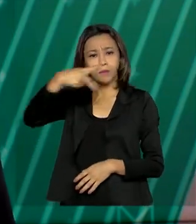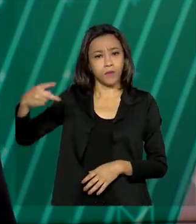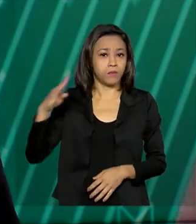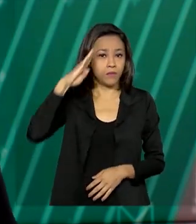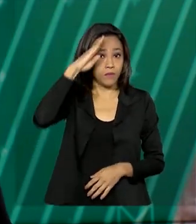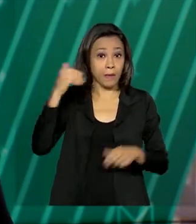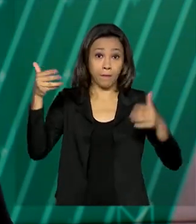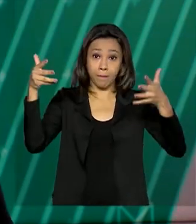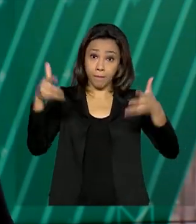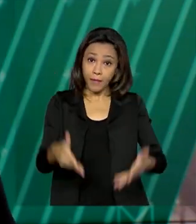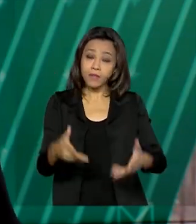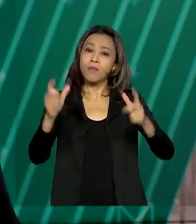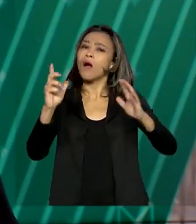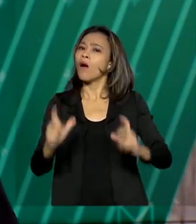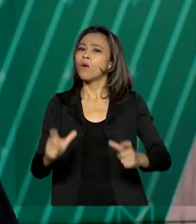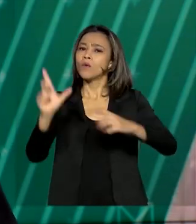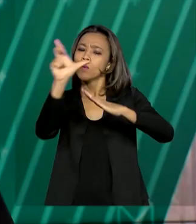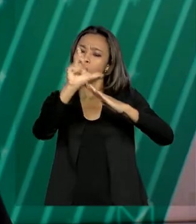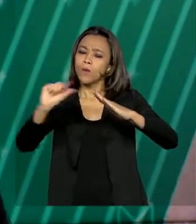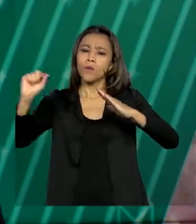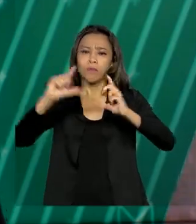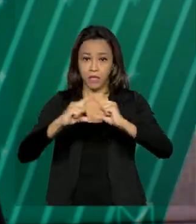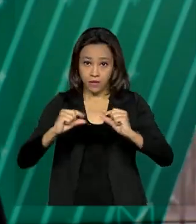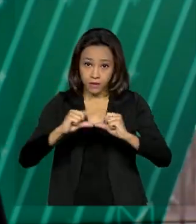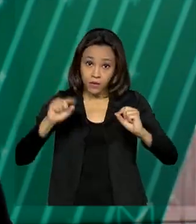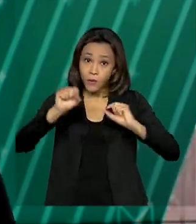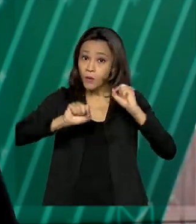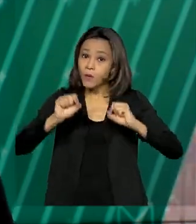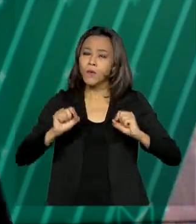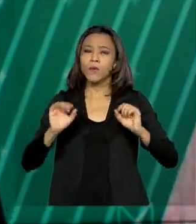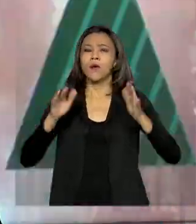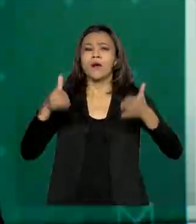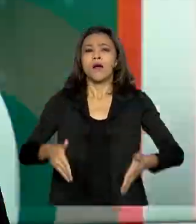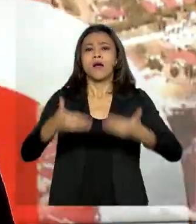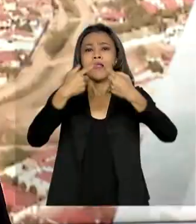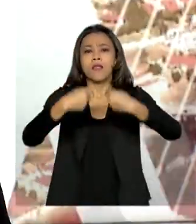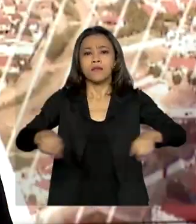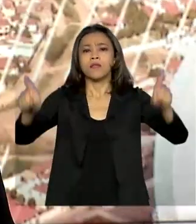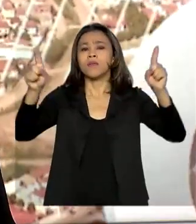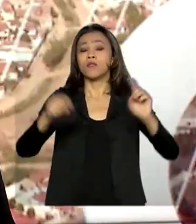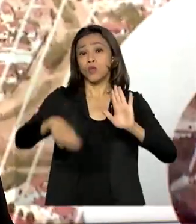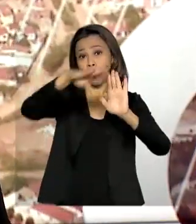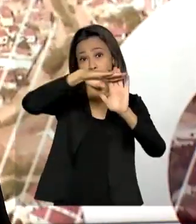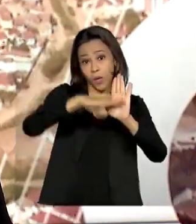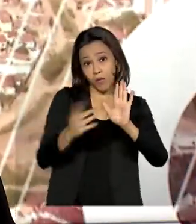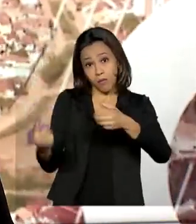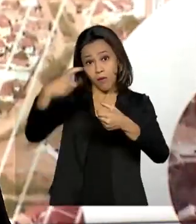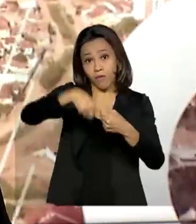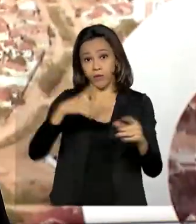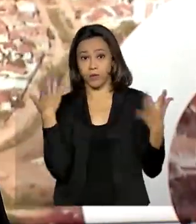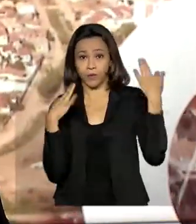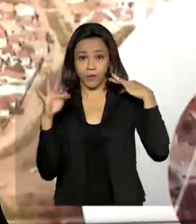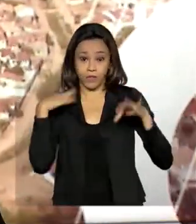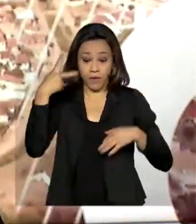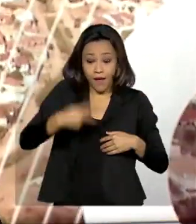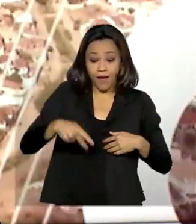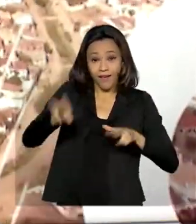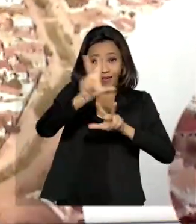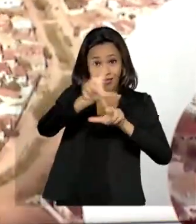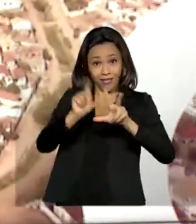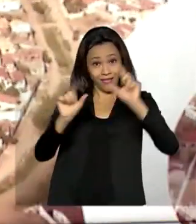participa no Palácio do Planalto da cerimônia de lançamento do programa para a retomada do turismo. A TV Brasil vai transmitir ao vivo essa